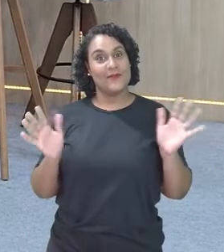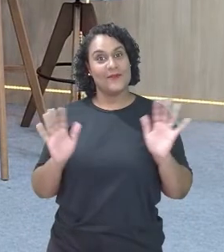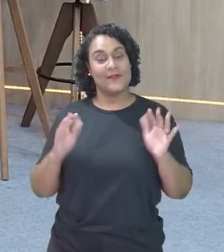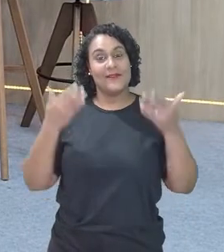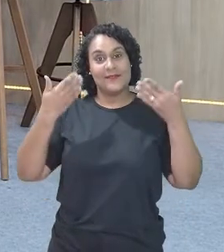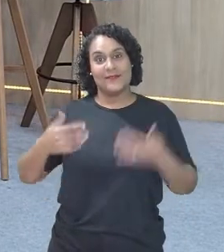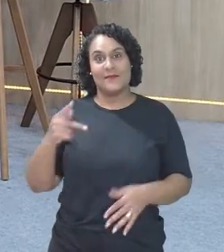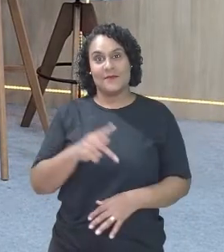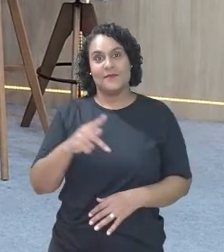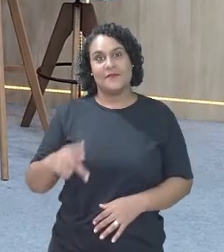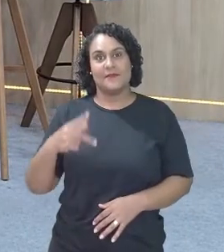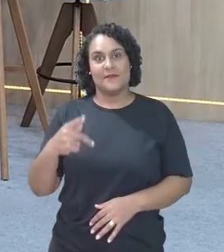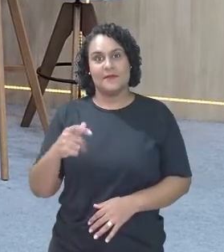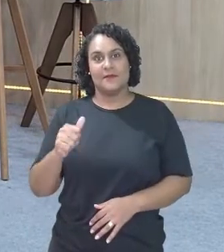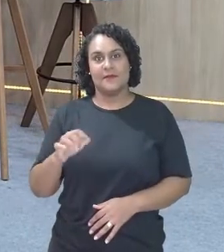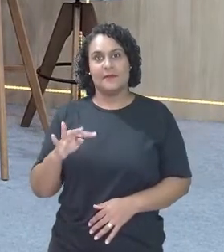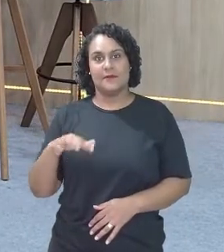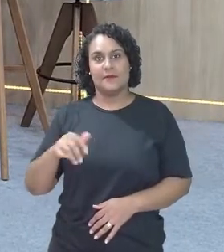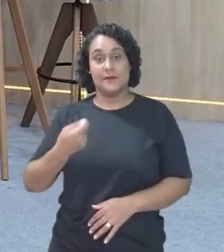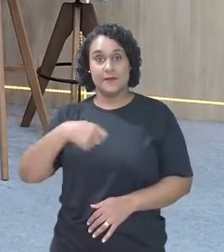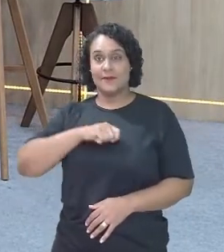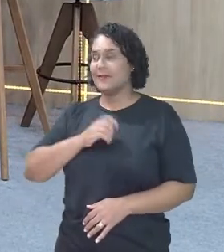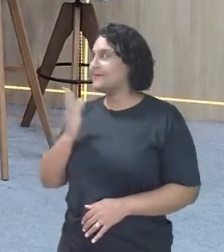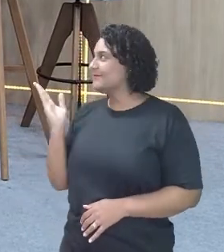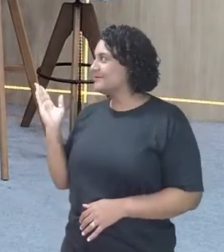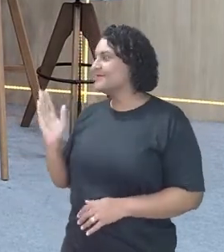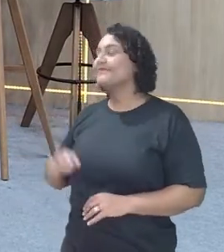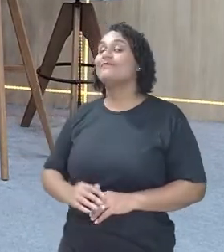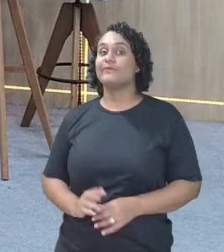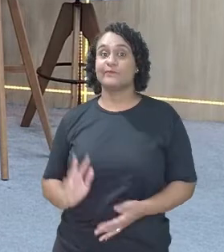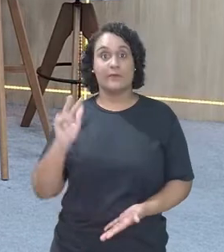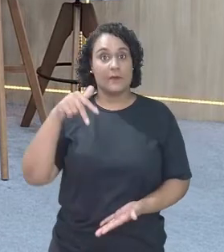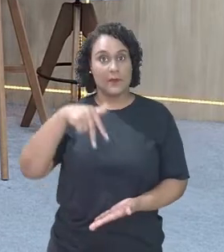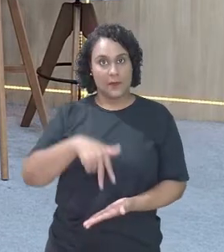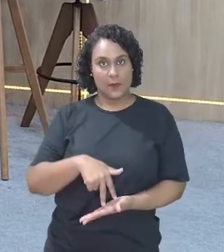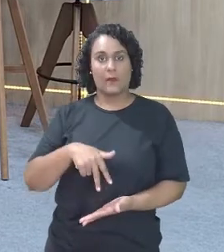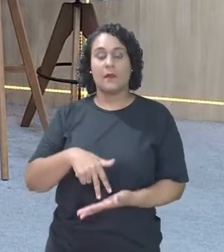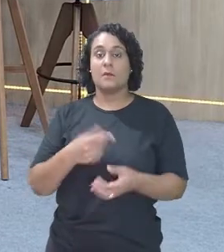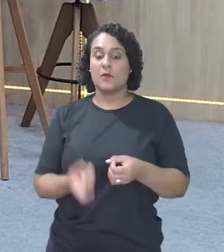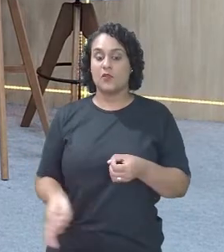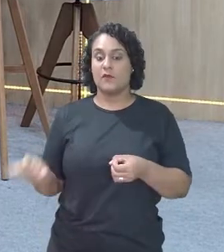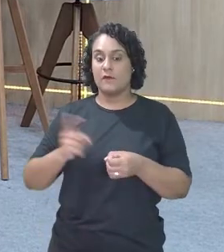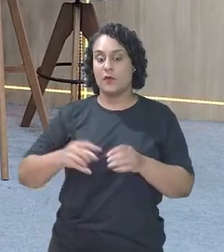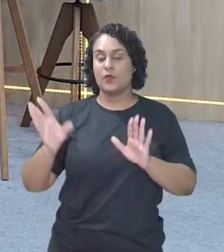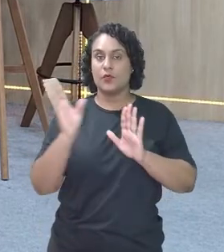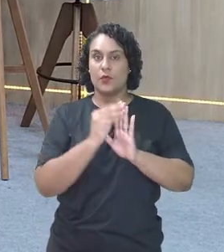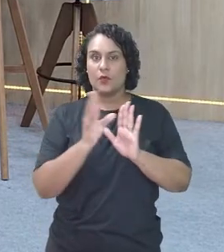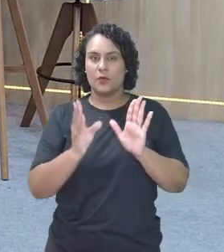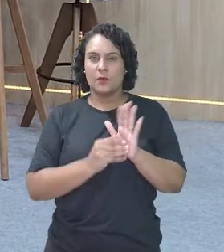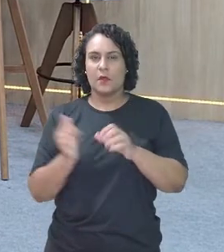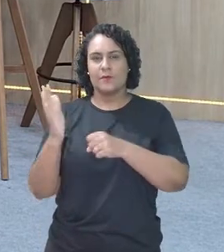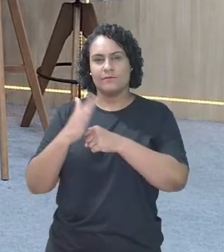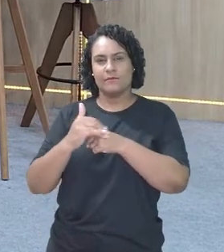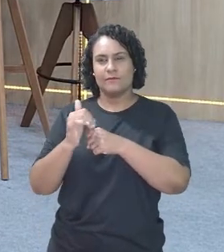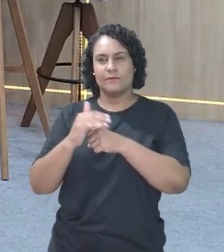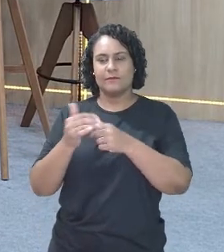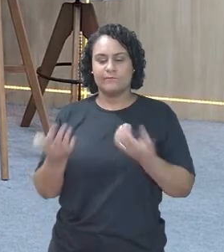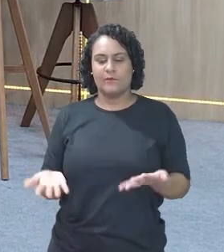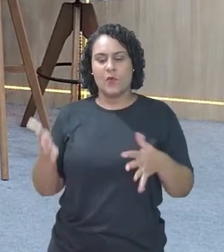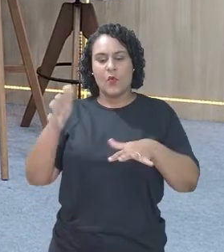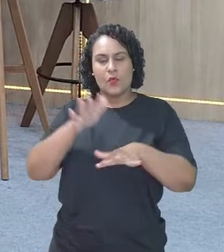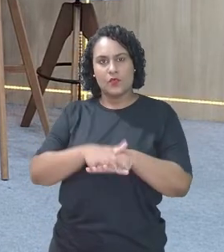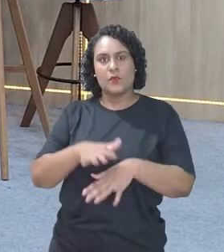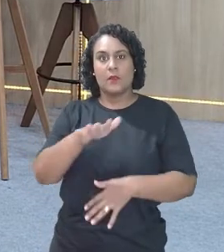Olá, sou a professora Patrícia Fontes, esse é o meu sinal. Estou aqui para a gente retomar a nossa temática de afetividade e inclusão